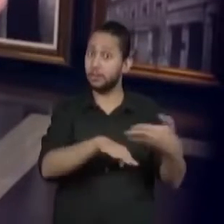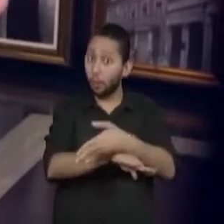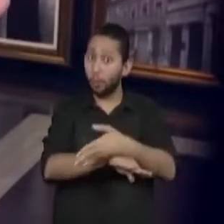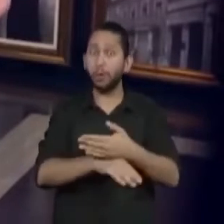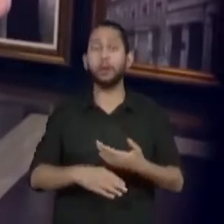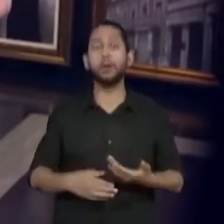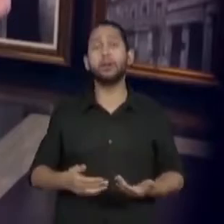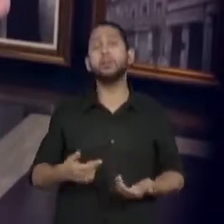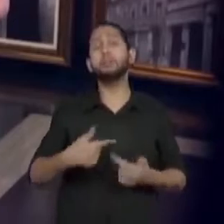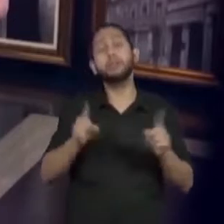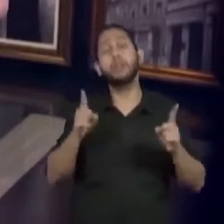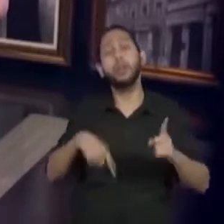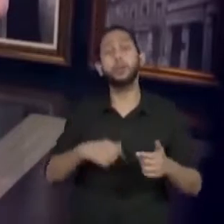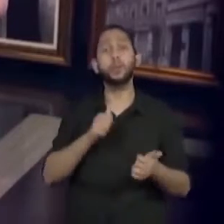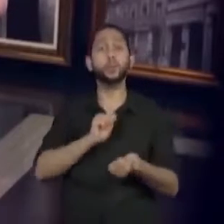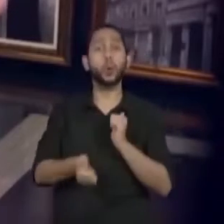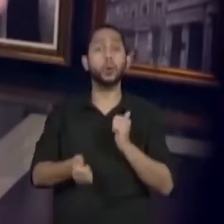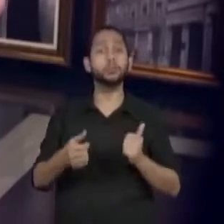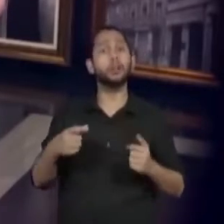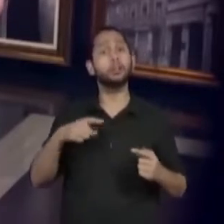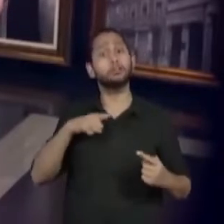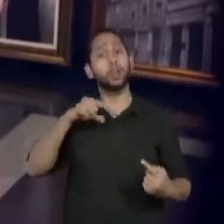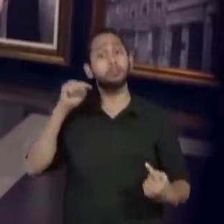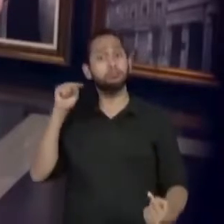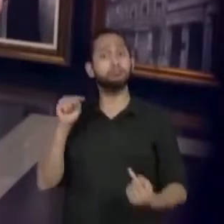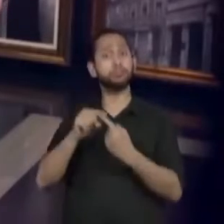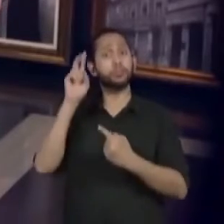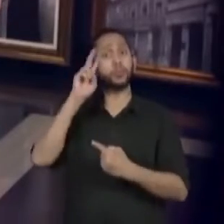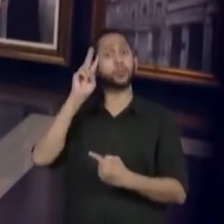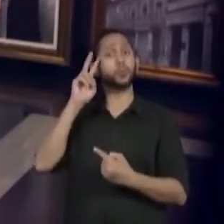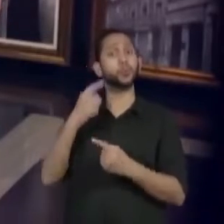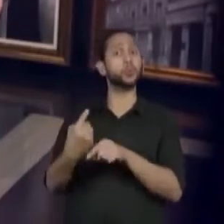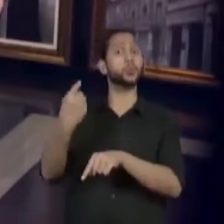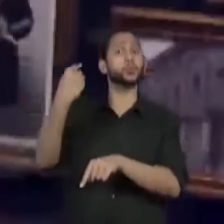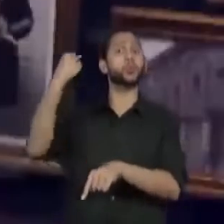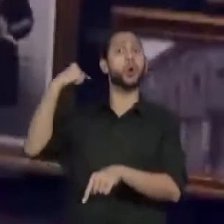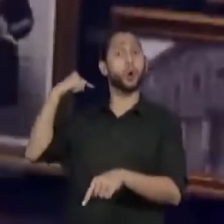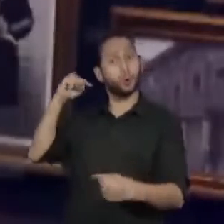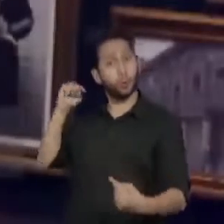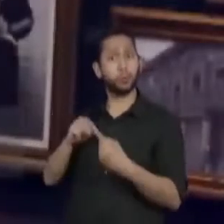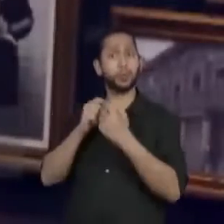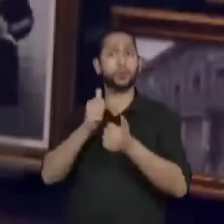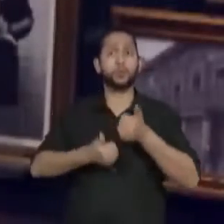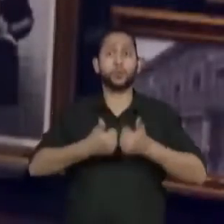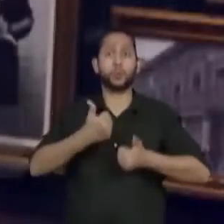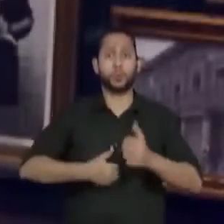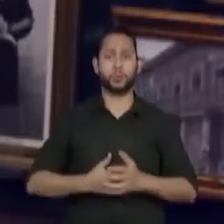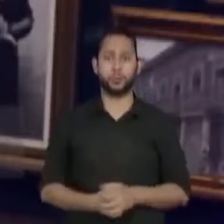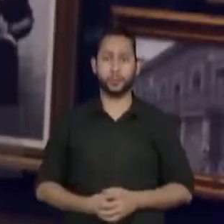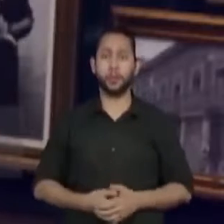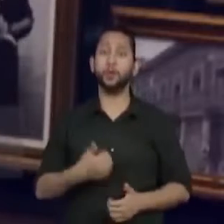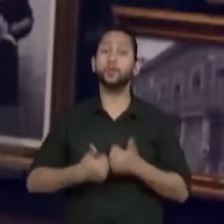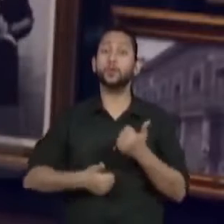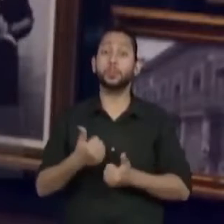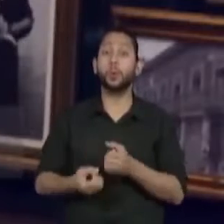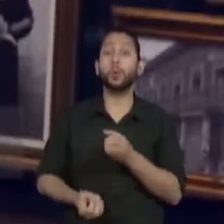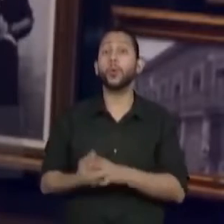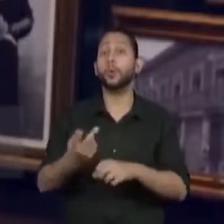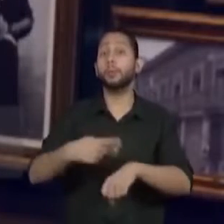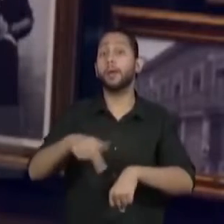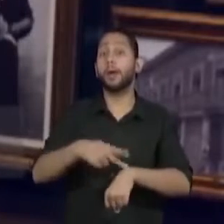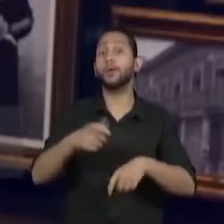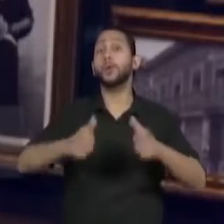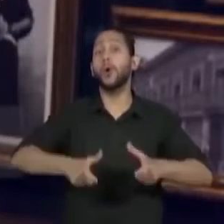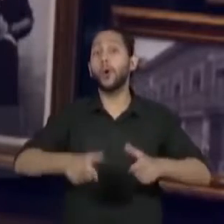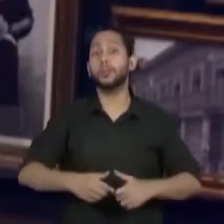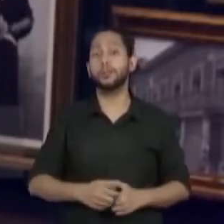temos toda uma questão de uma história, né, que envolve o futebol. O futebol foi um esporte criado na Inglaterra e